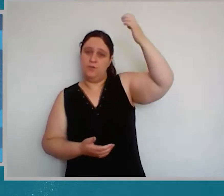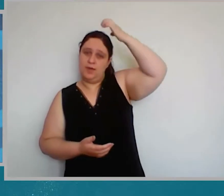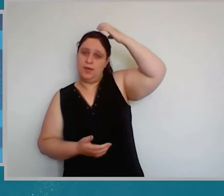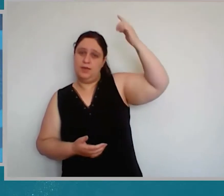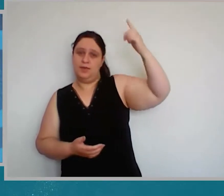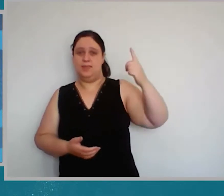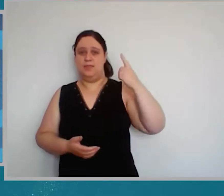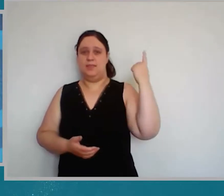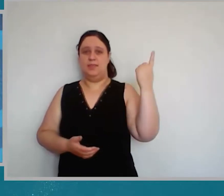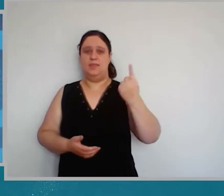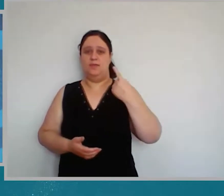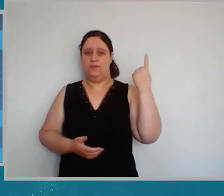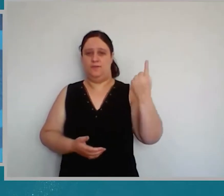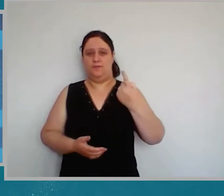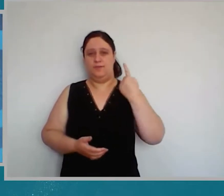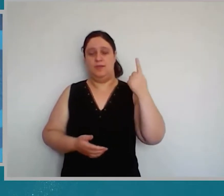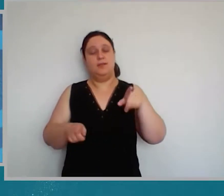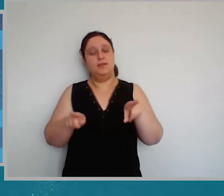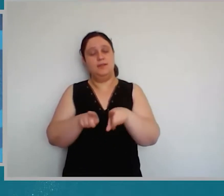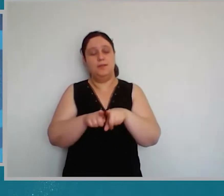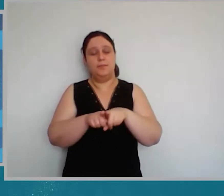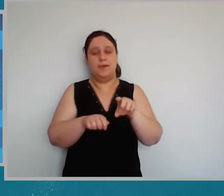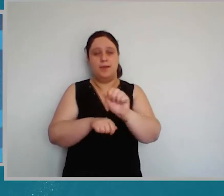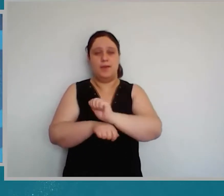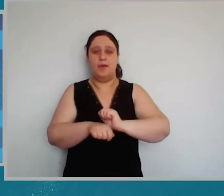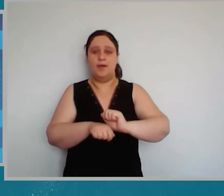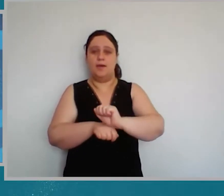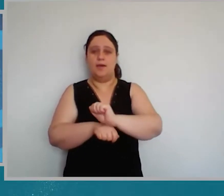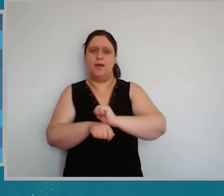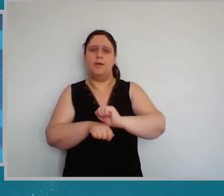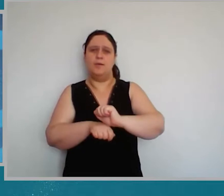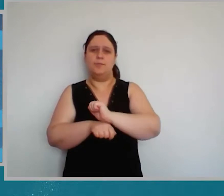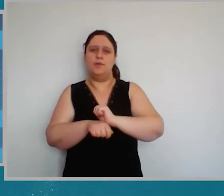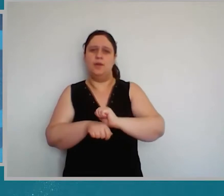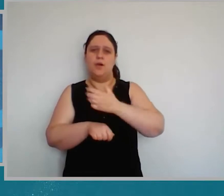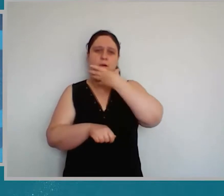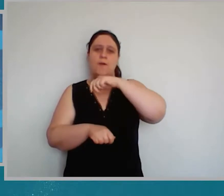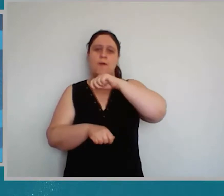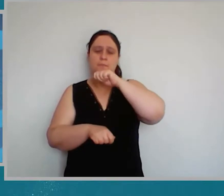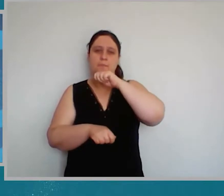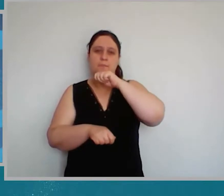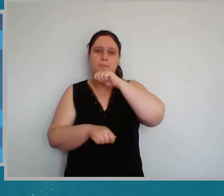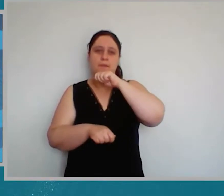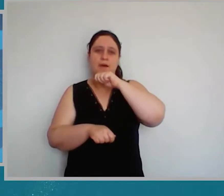E também filho de Abraão, filho do pai da raça criada, ou pai da fé.